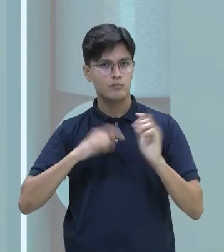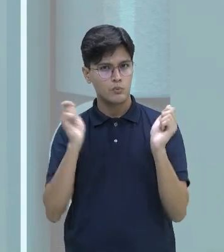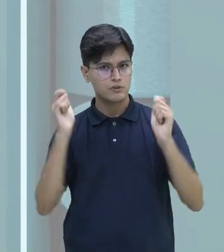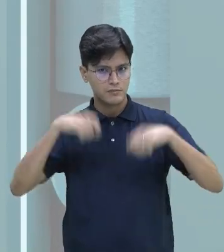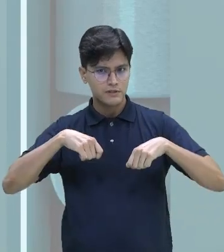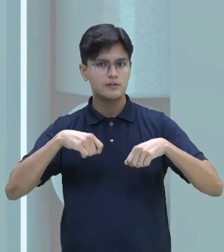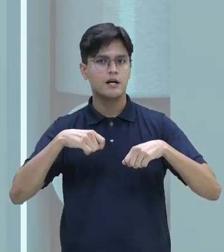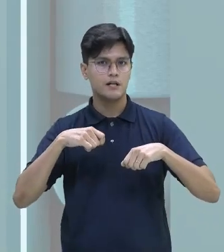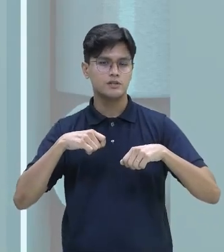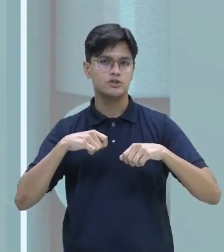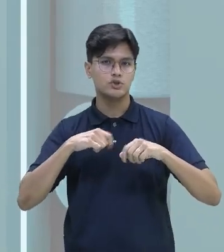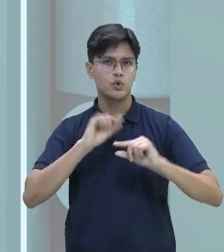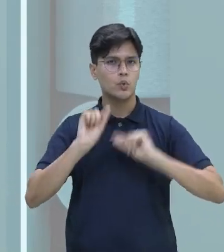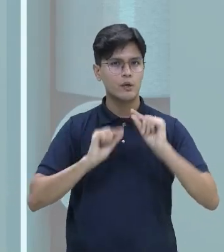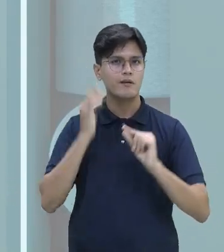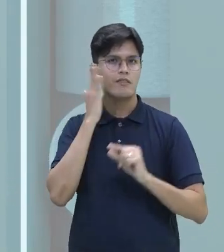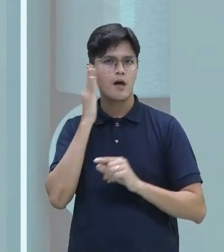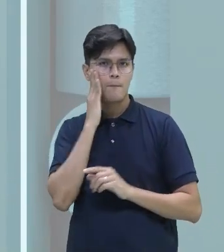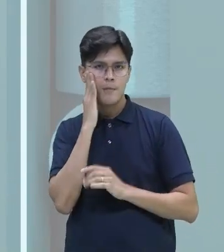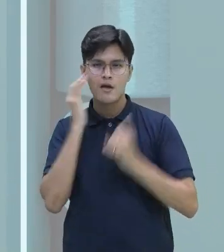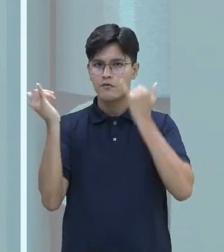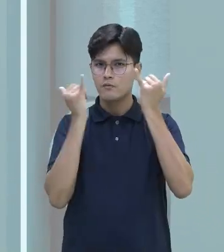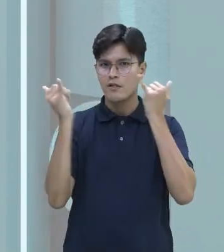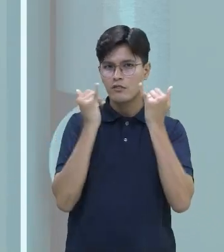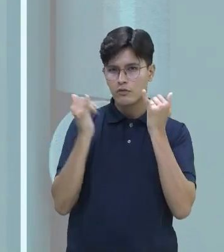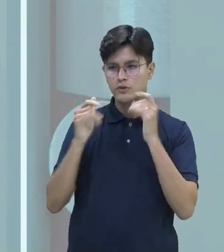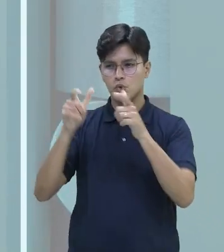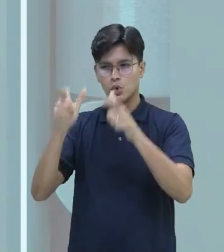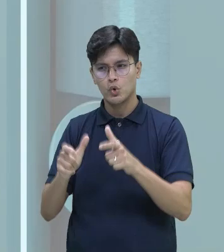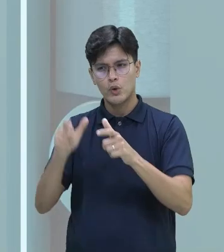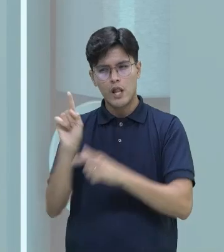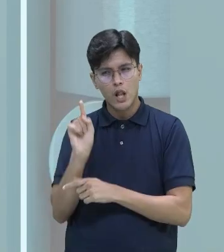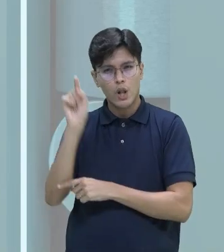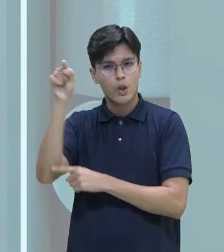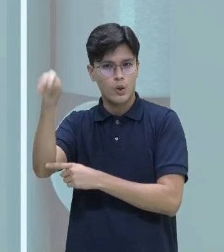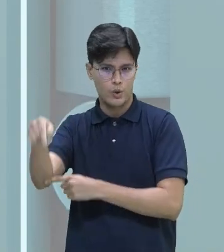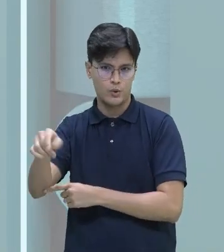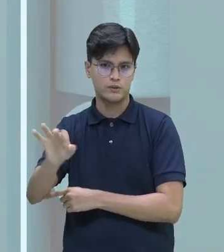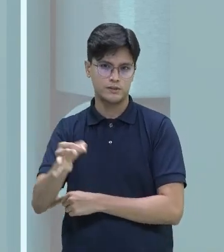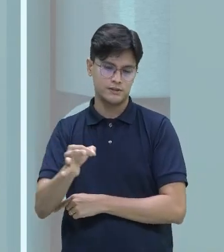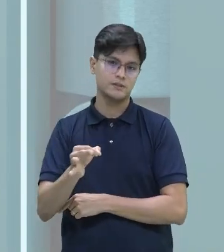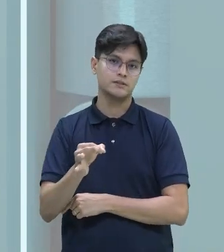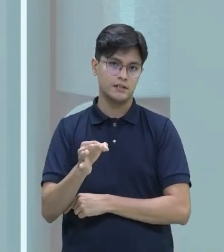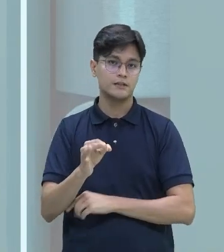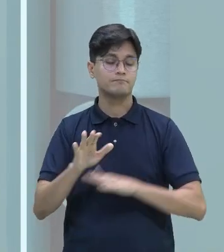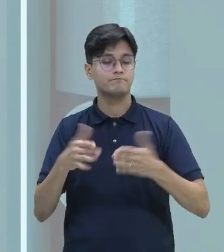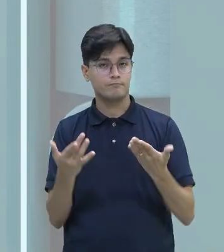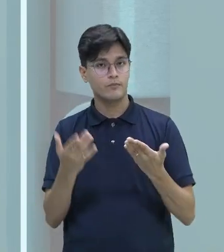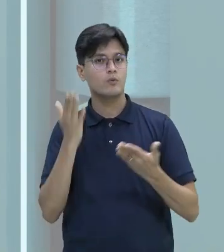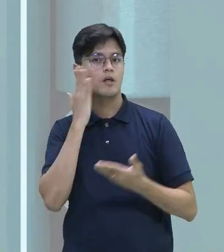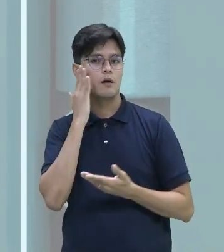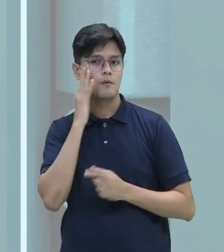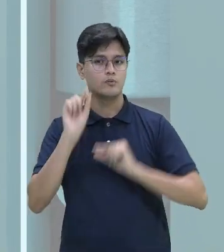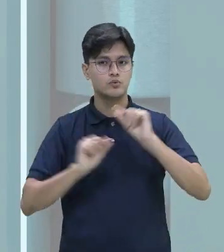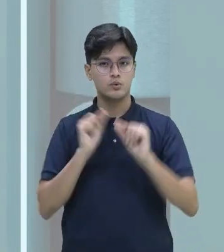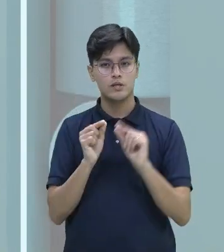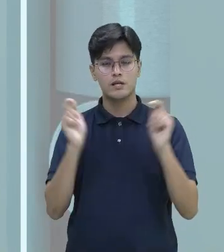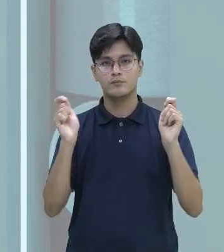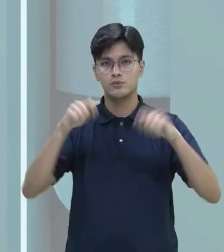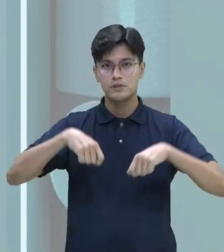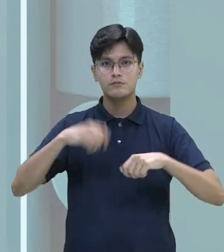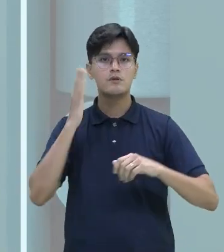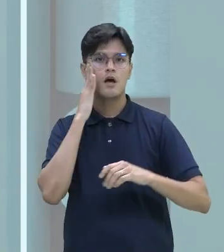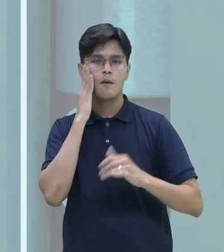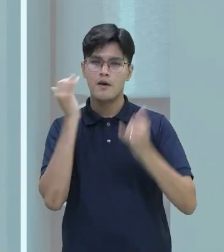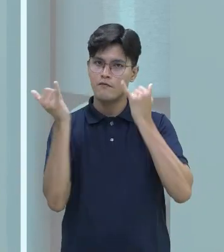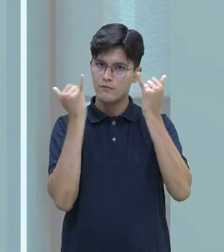né? A gente sabe, então, que a gente tem também a informação através do rádio. Existem programas informativos.